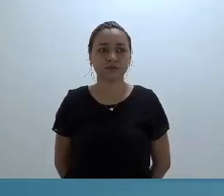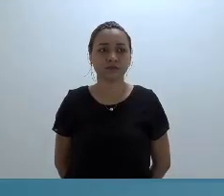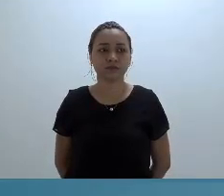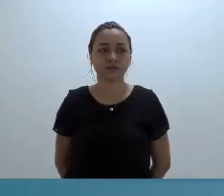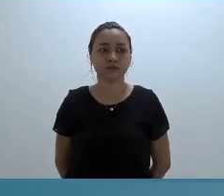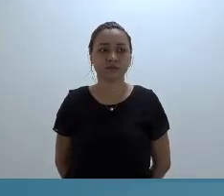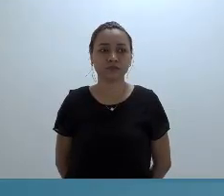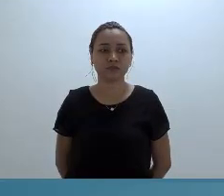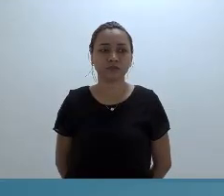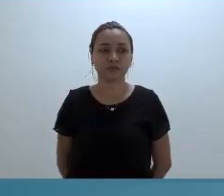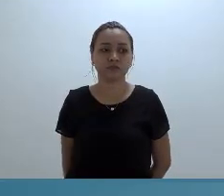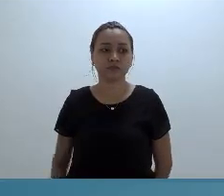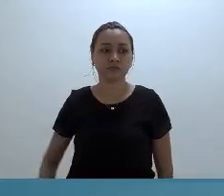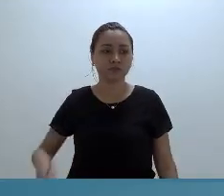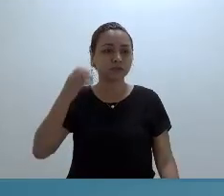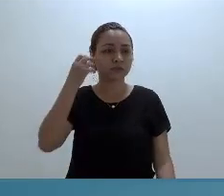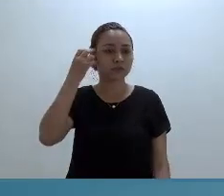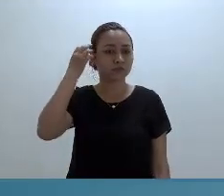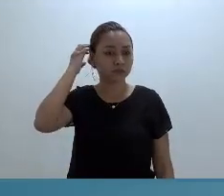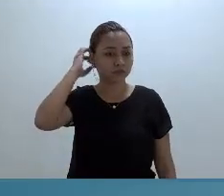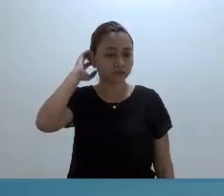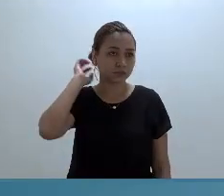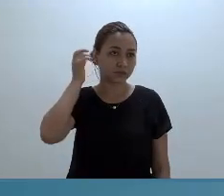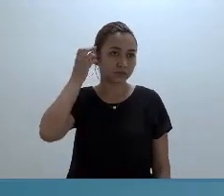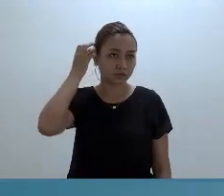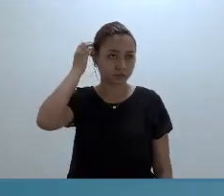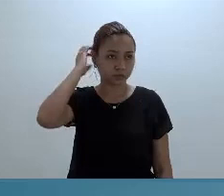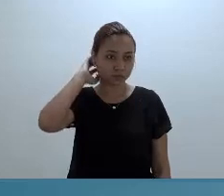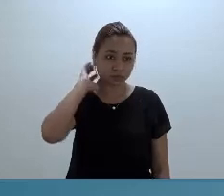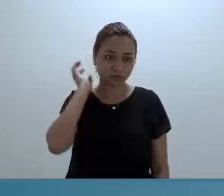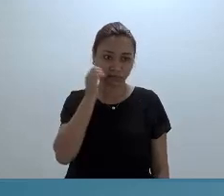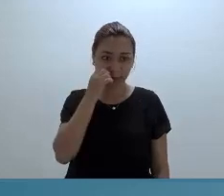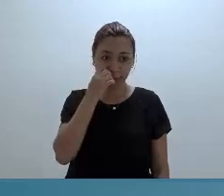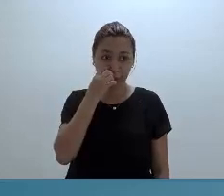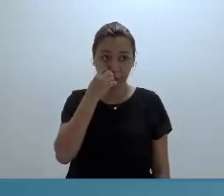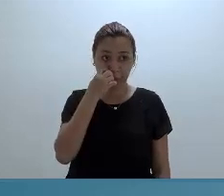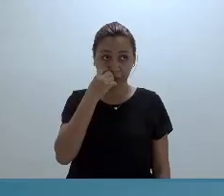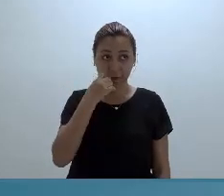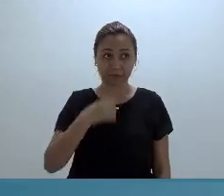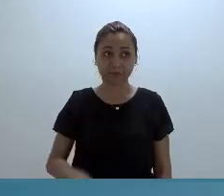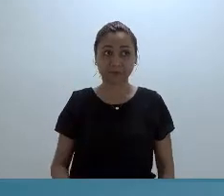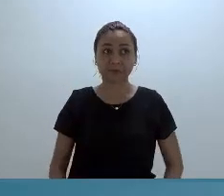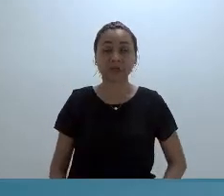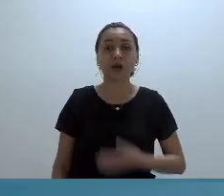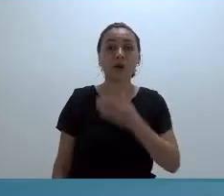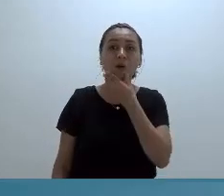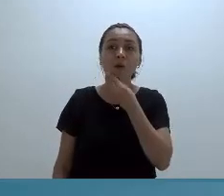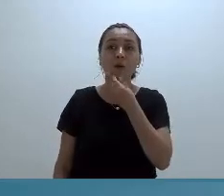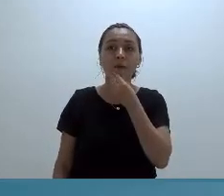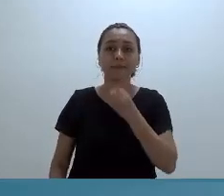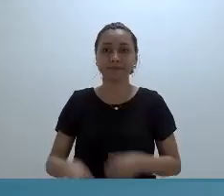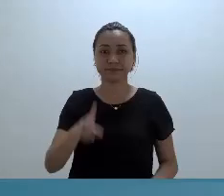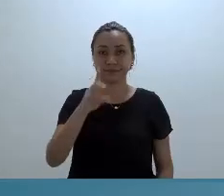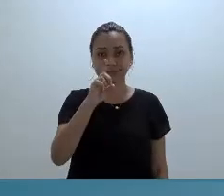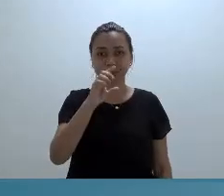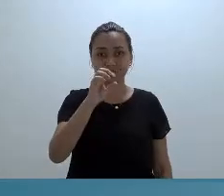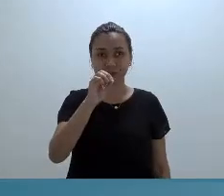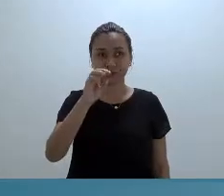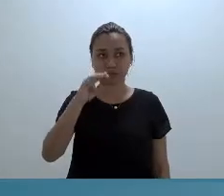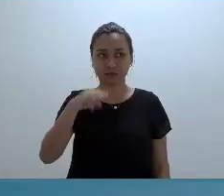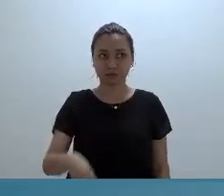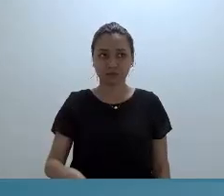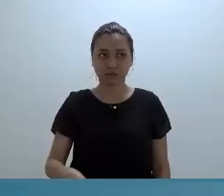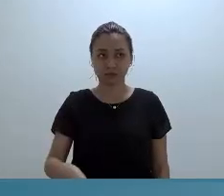excelência. Eu dou o Paulo Andrói, meu parente lá com o meu escolar. Eu